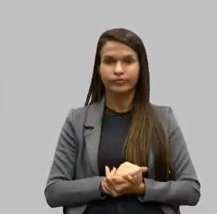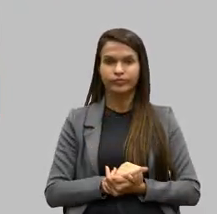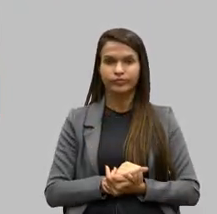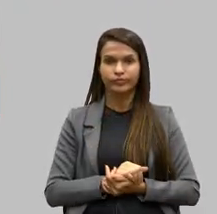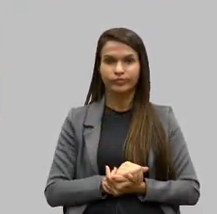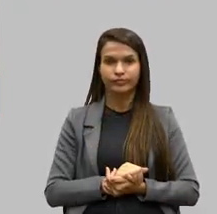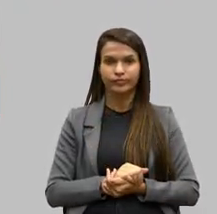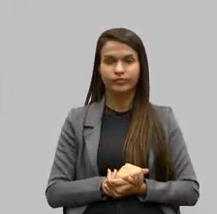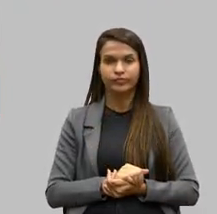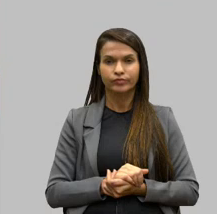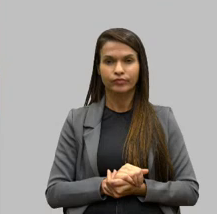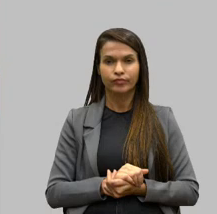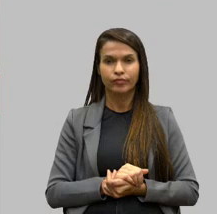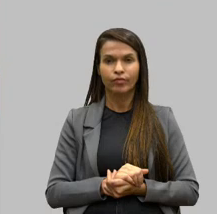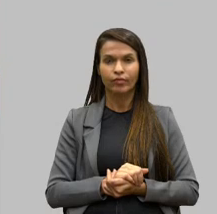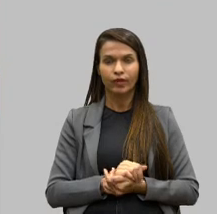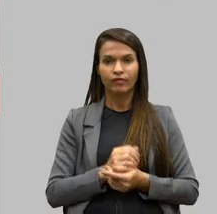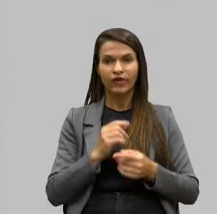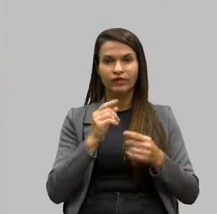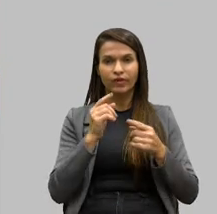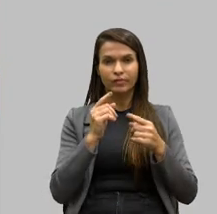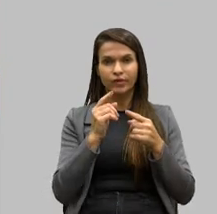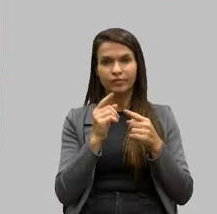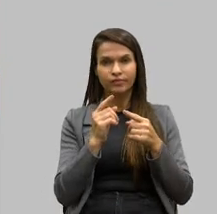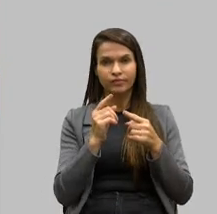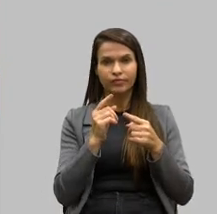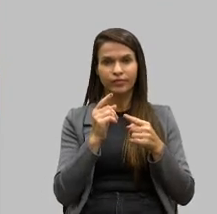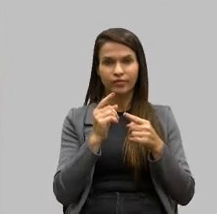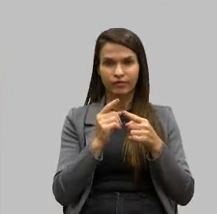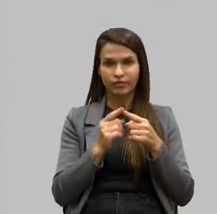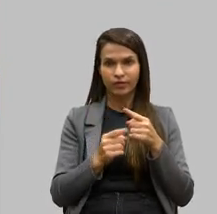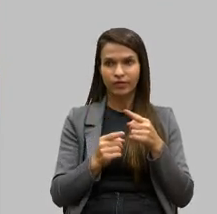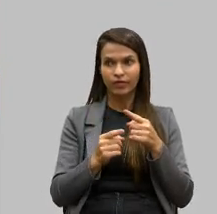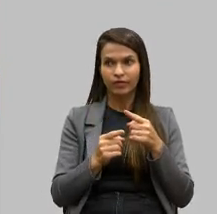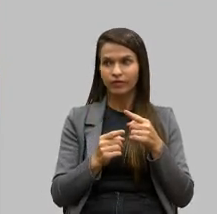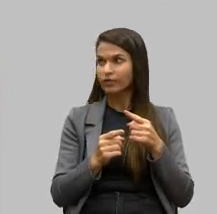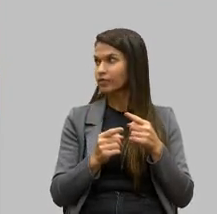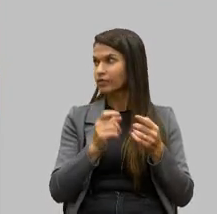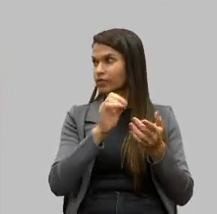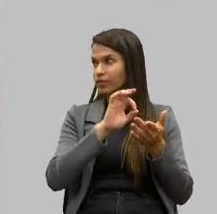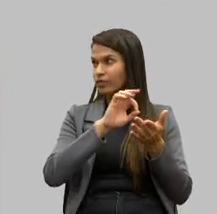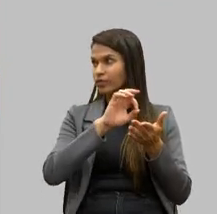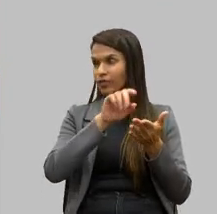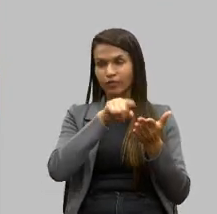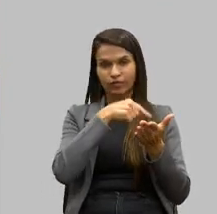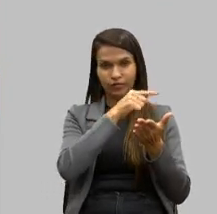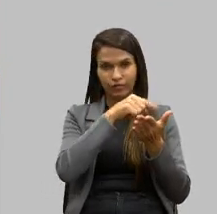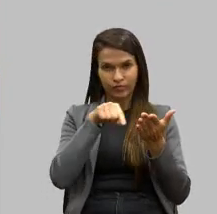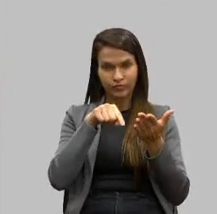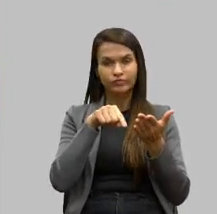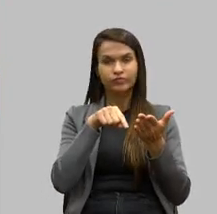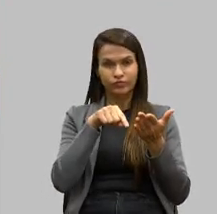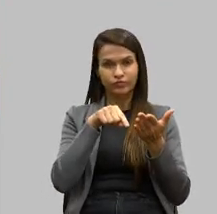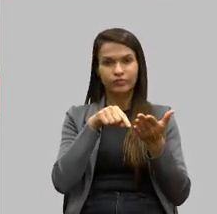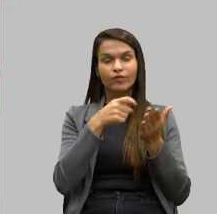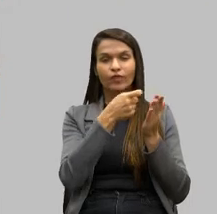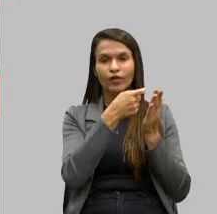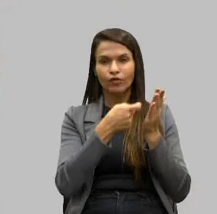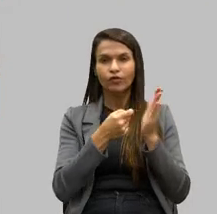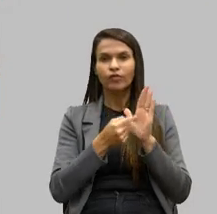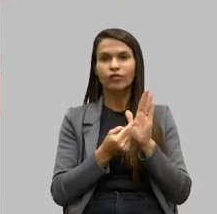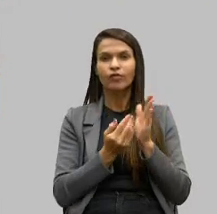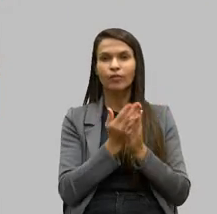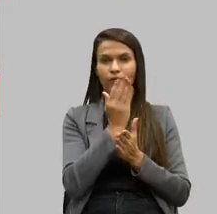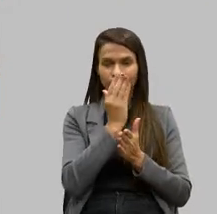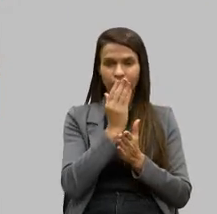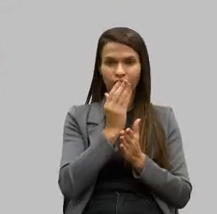O veto do governador primeiro nos causou estranheza, porque o texto que foi aprovado